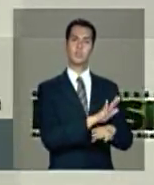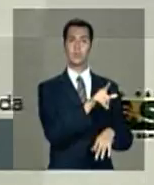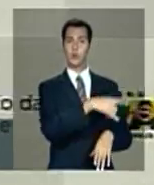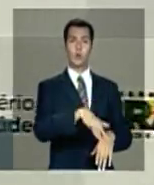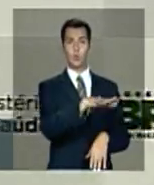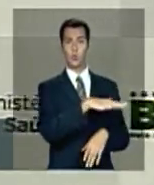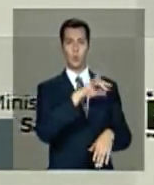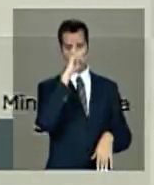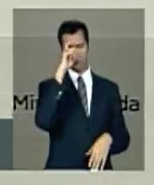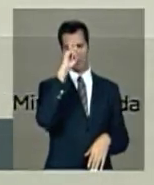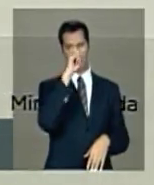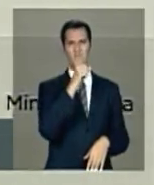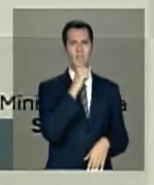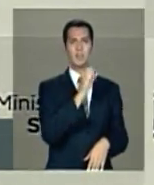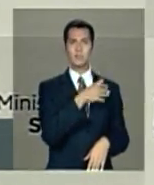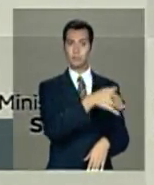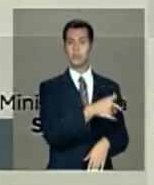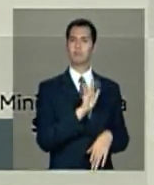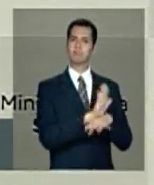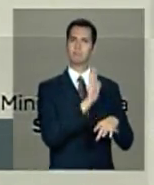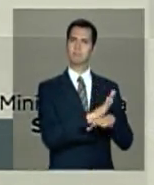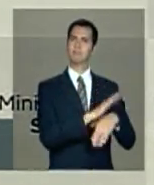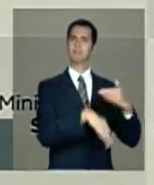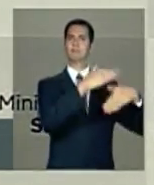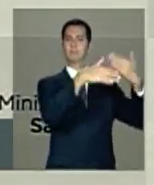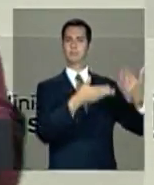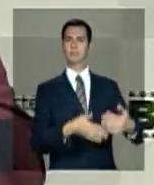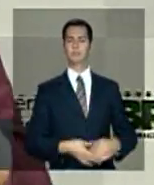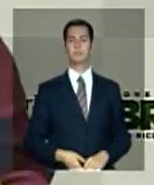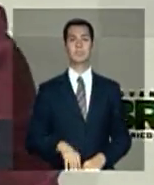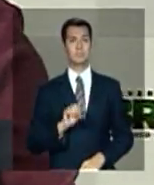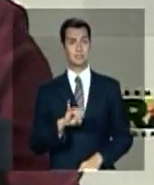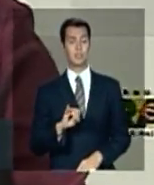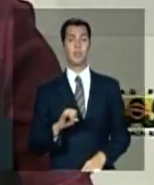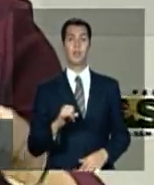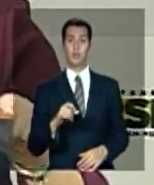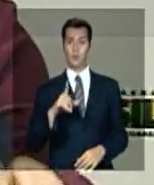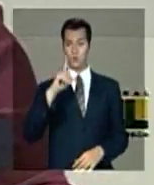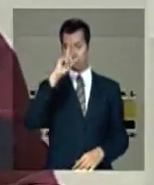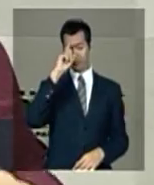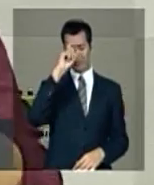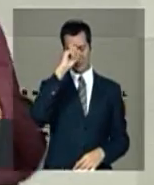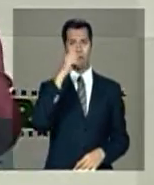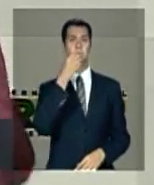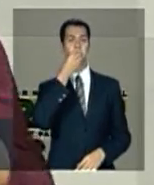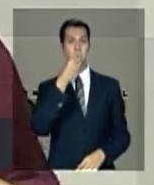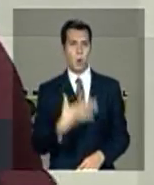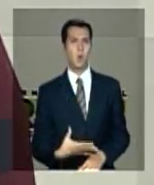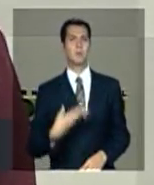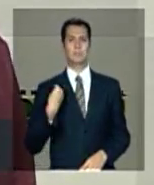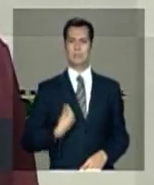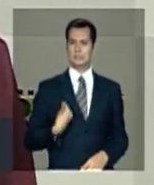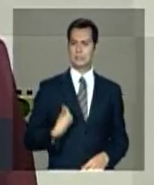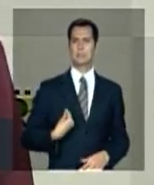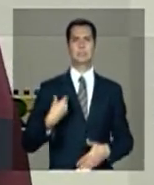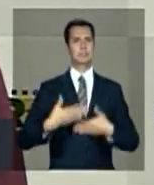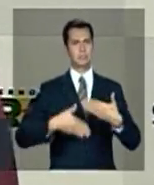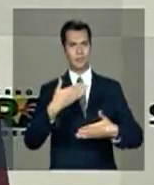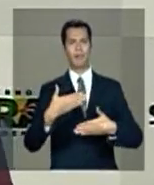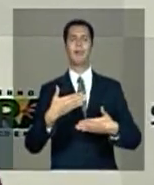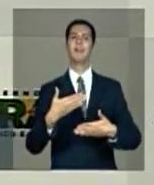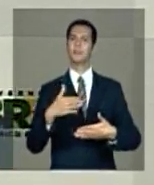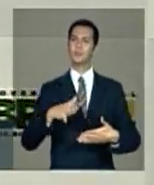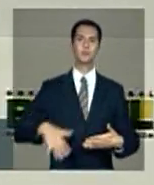uma unidade básica de saúde existentes e que funcione É uma garantia para a população daquele